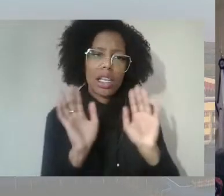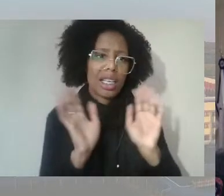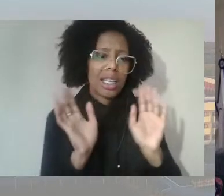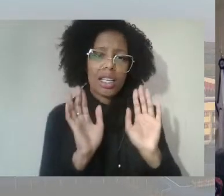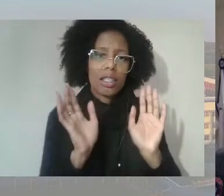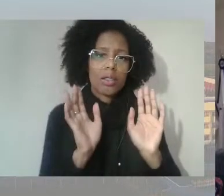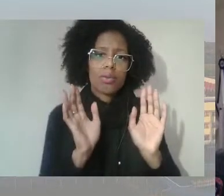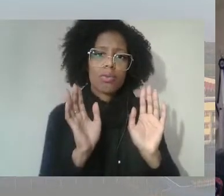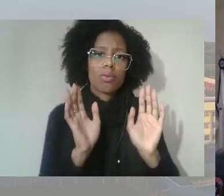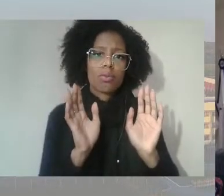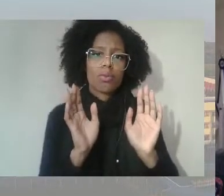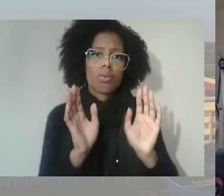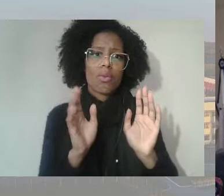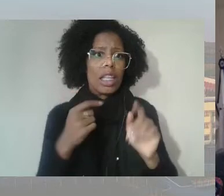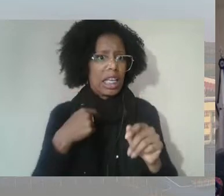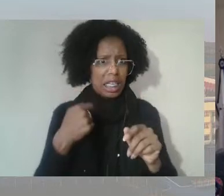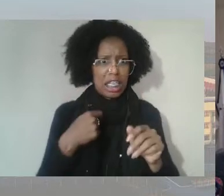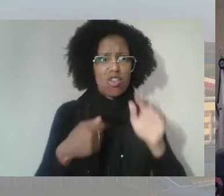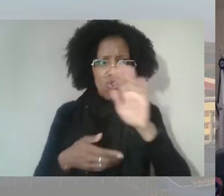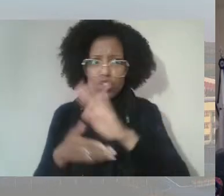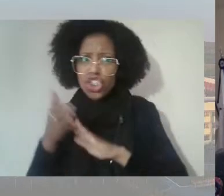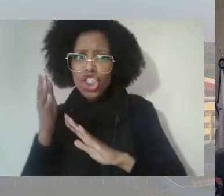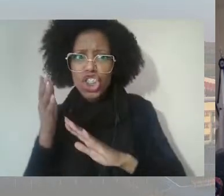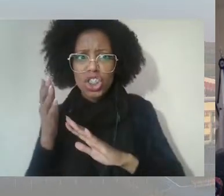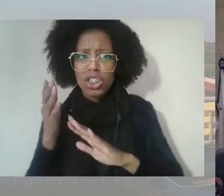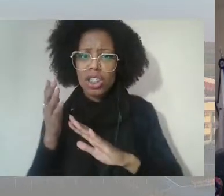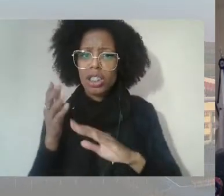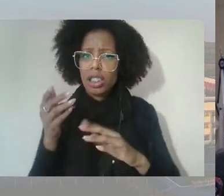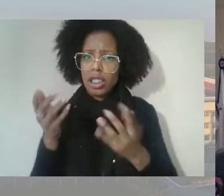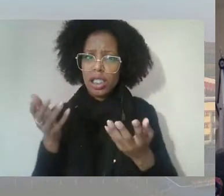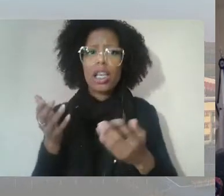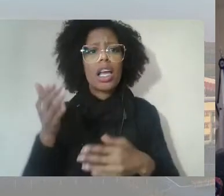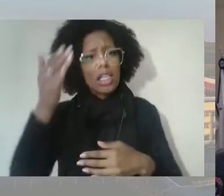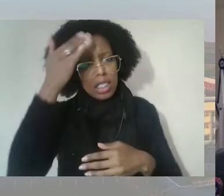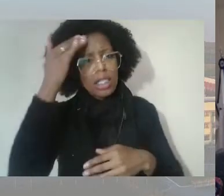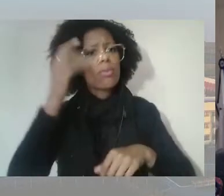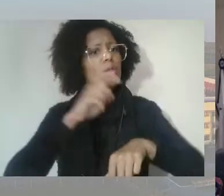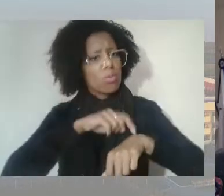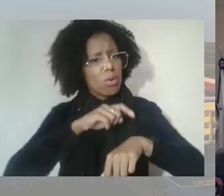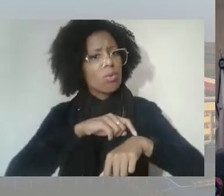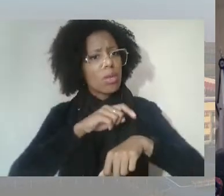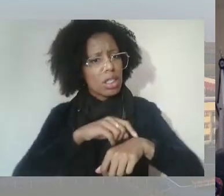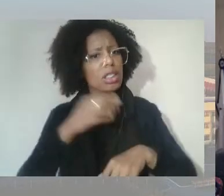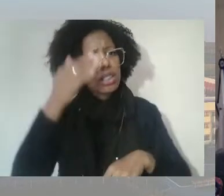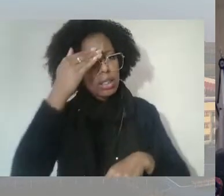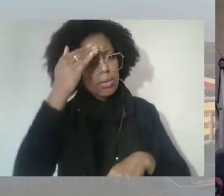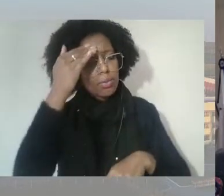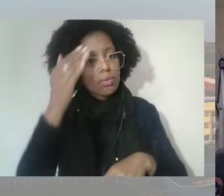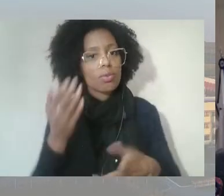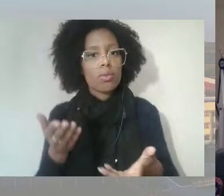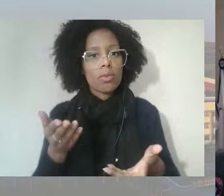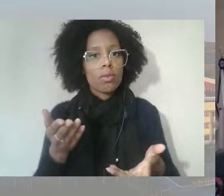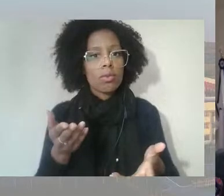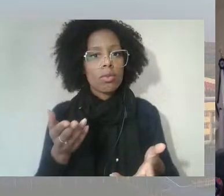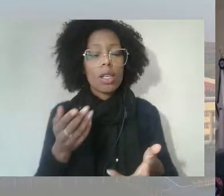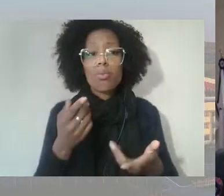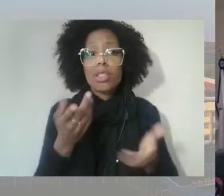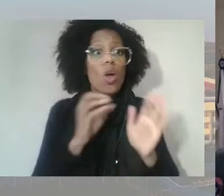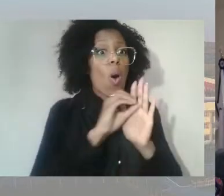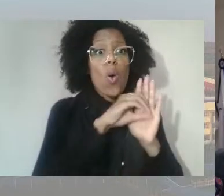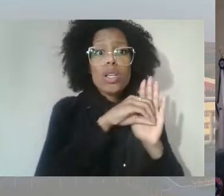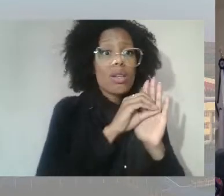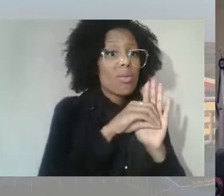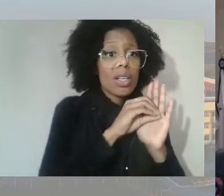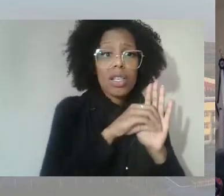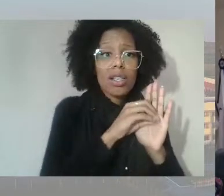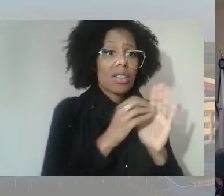pessoal, se a gente quisesse fugir, a gente sabia do momento de efervescência, pessoal. Nós estávamos sem orçamento, como é que os alunos não iam